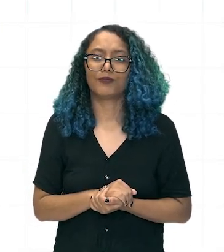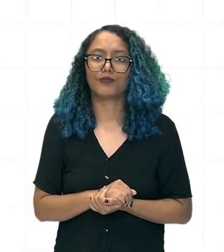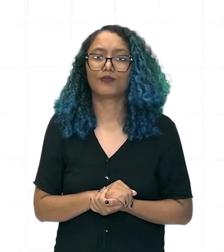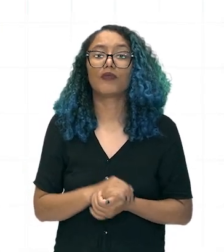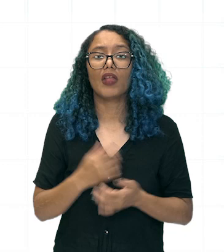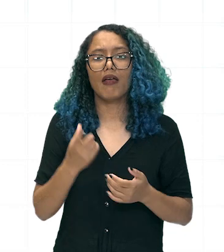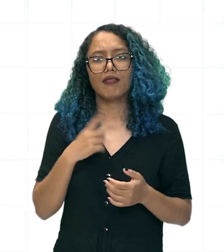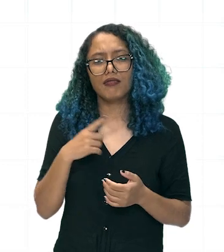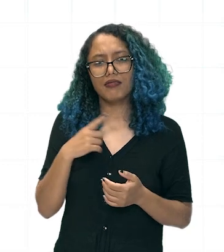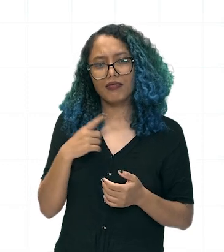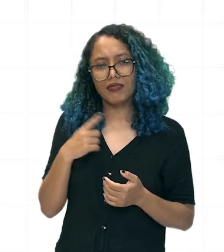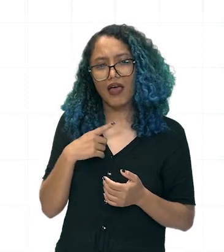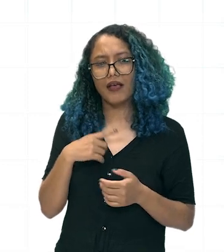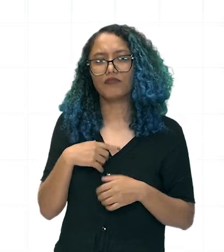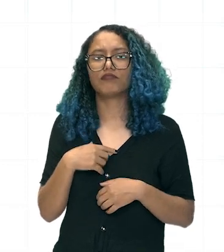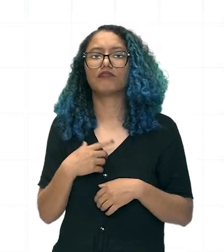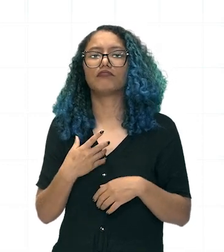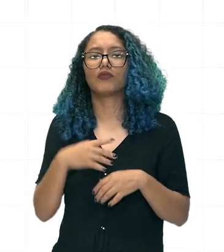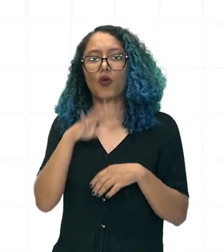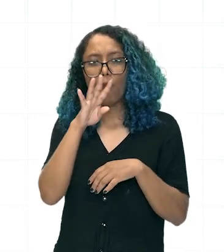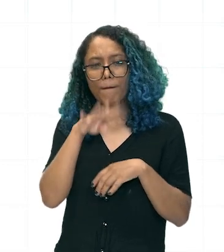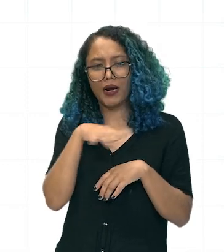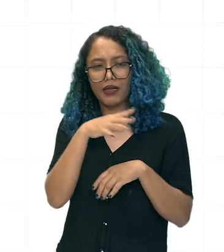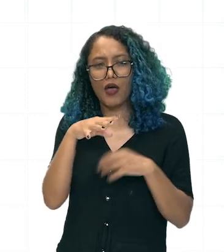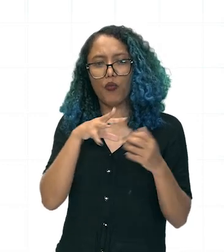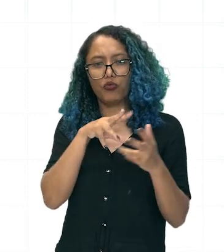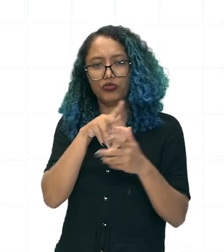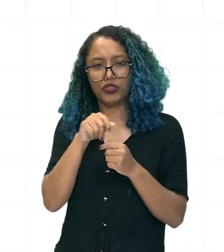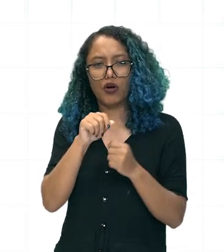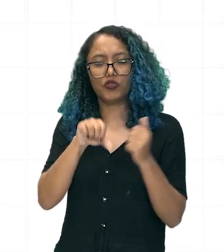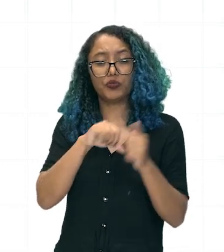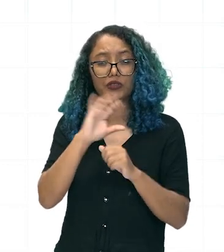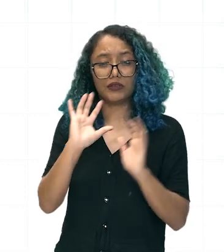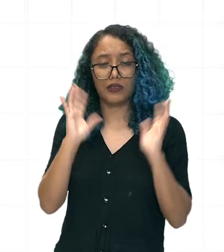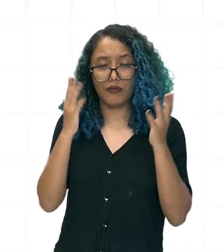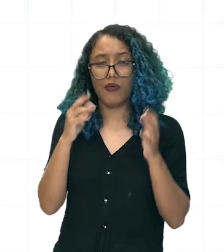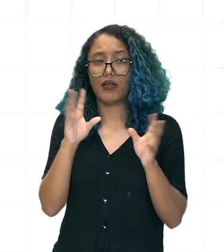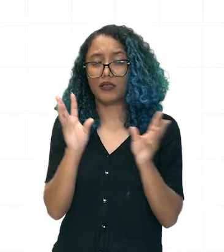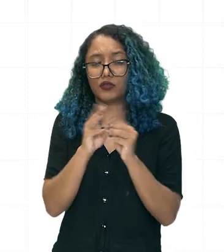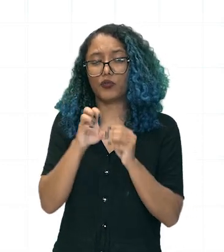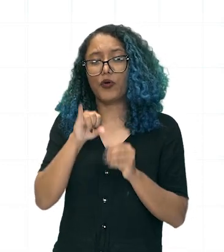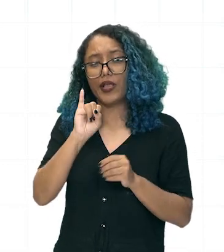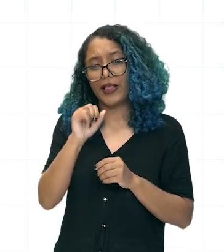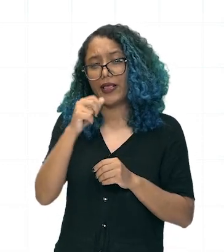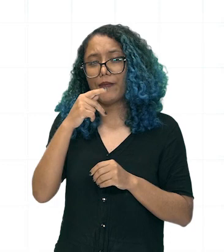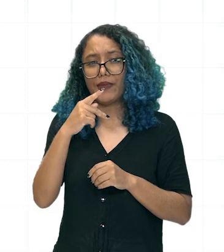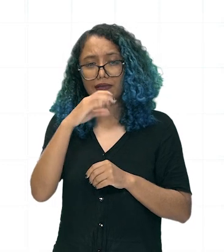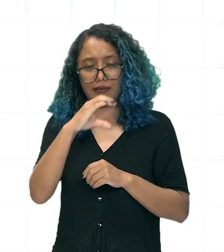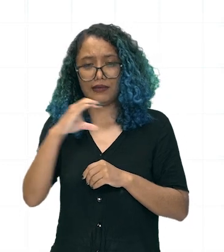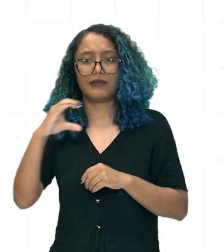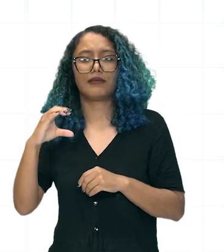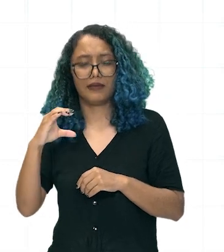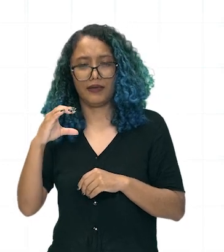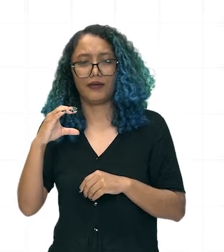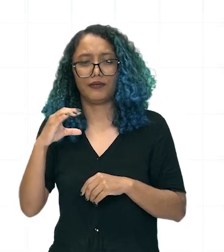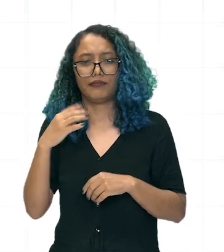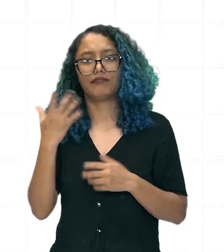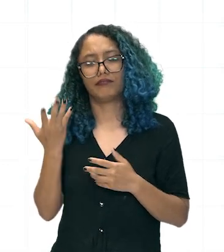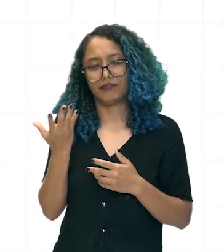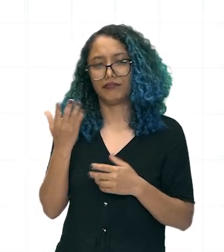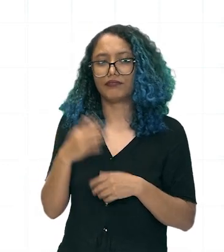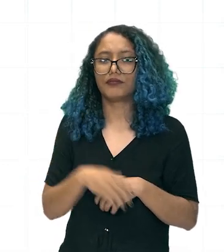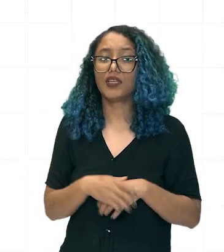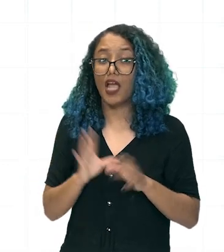intergovernamental de mudanças climáticas, ele é chamado de IPCC, Então, esse painel aí, esse